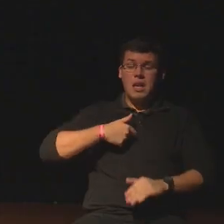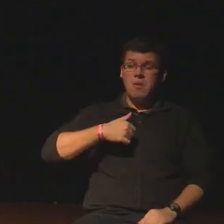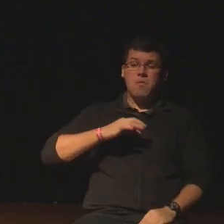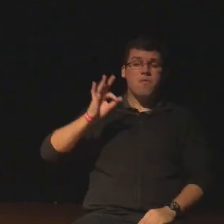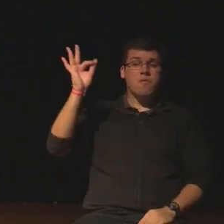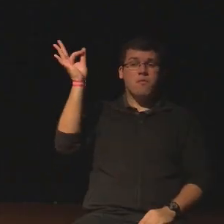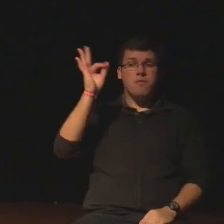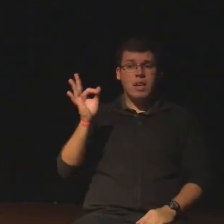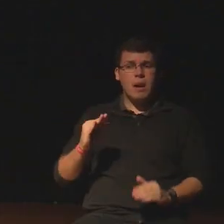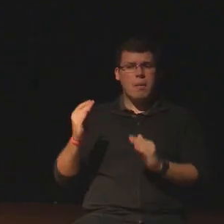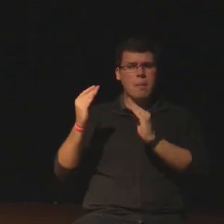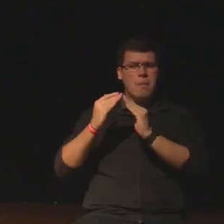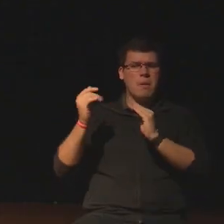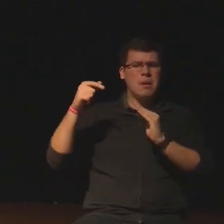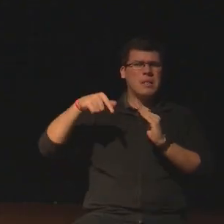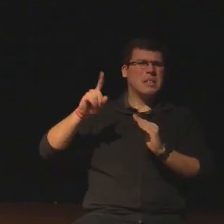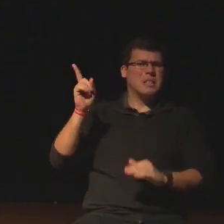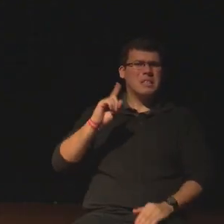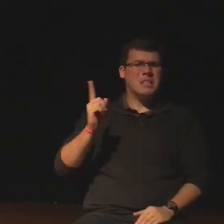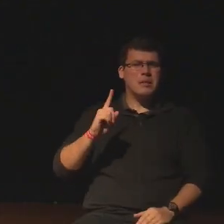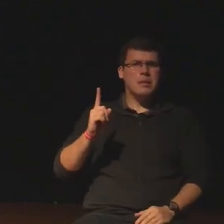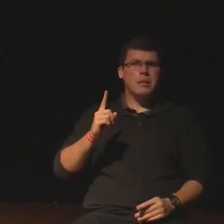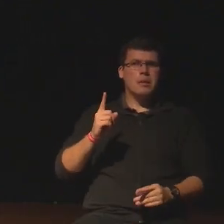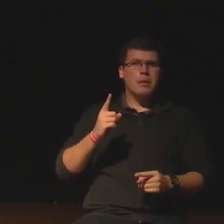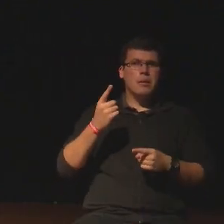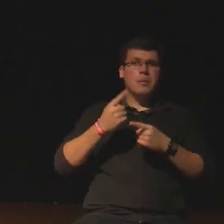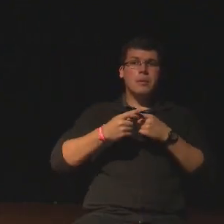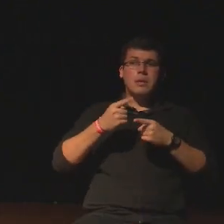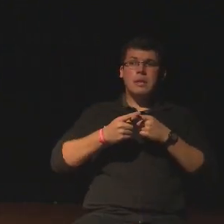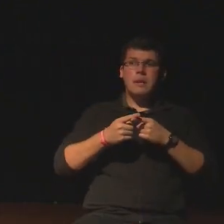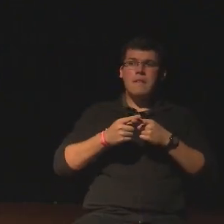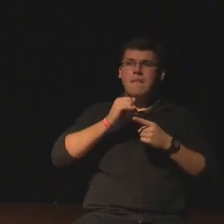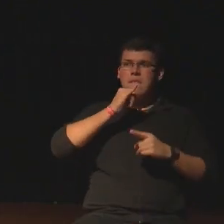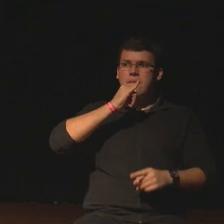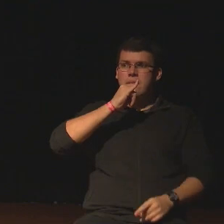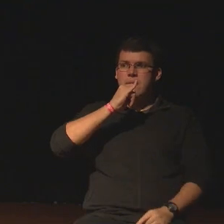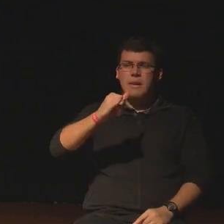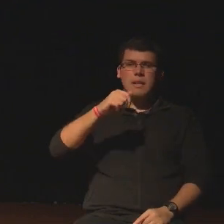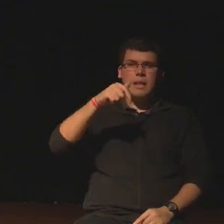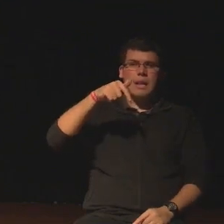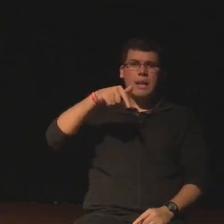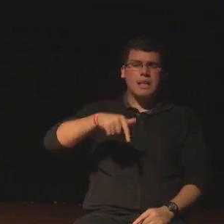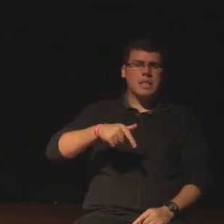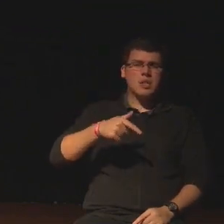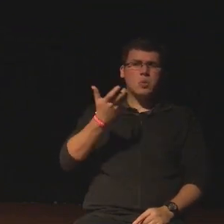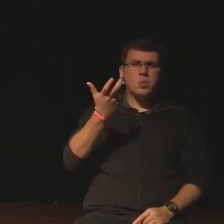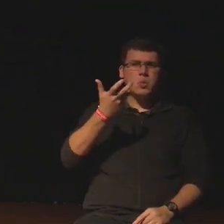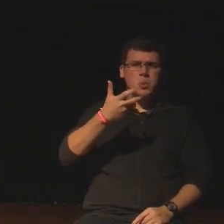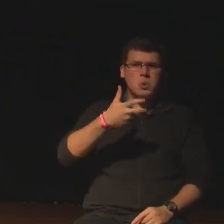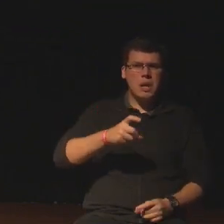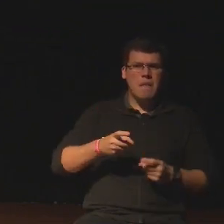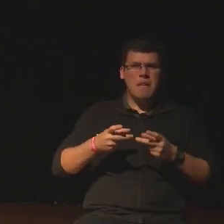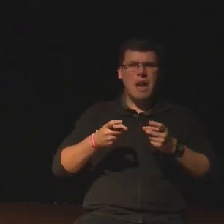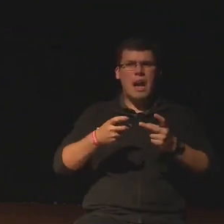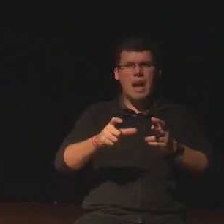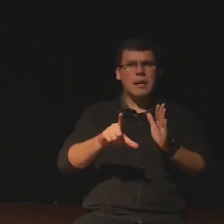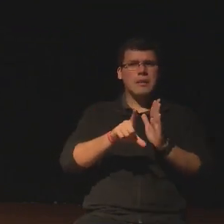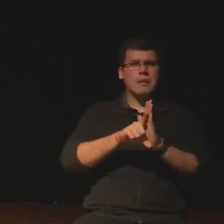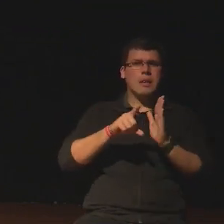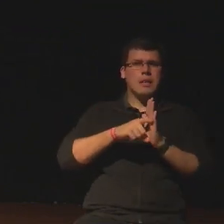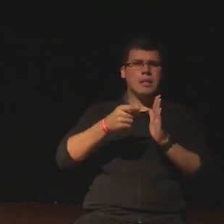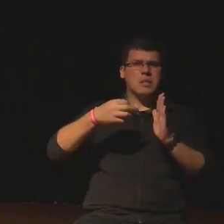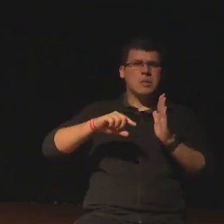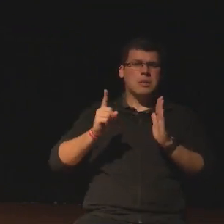jardins. Porque para vir falar que não quer camelô, ou seja, não quer pobres, ou seja, não quer negros, mas é que não pode falar que não quer